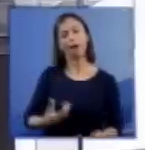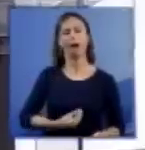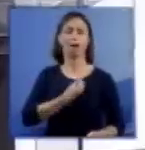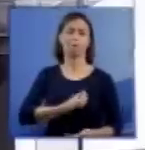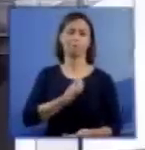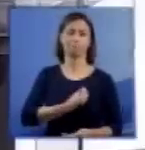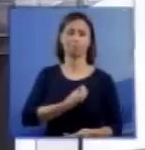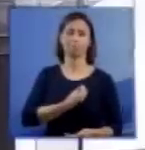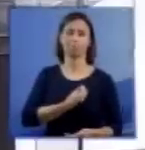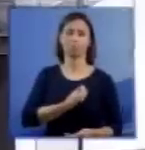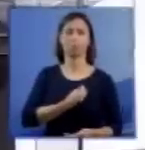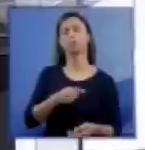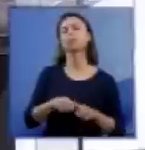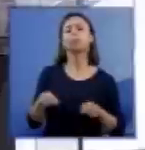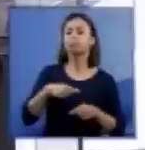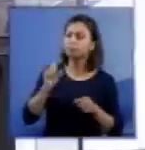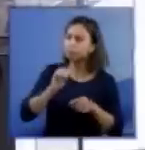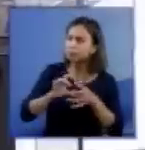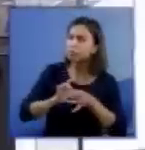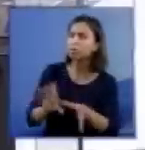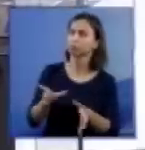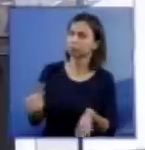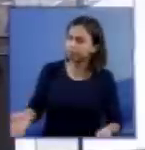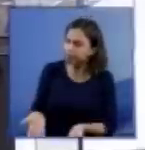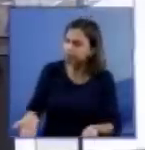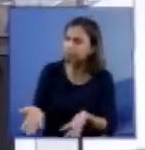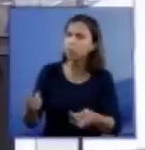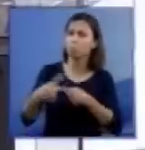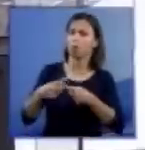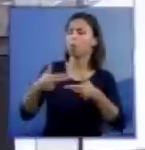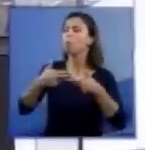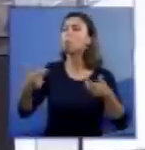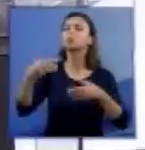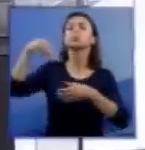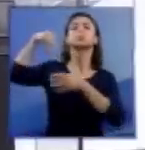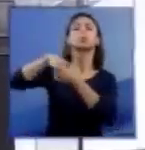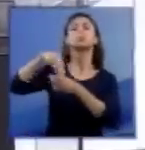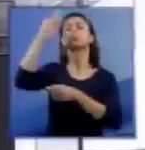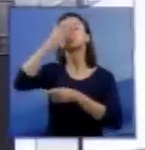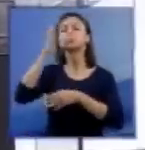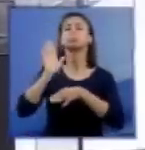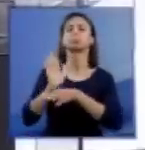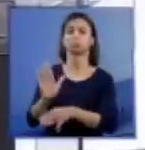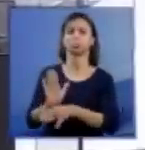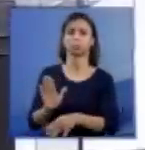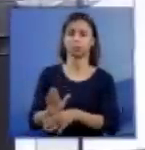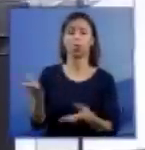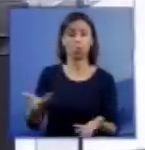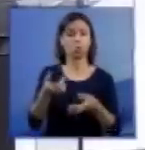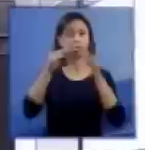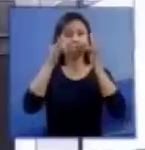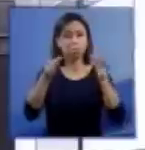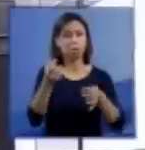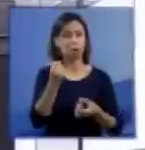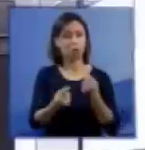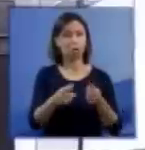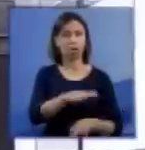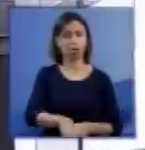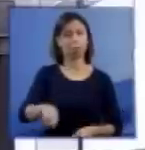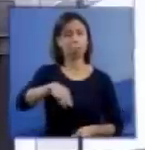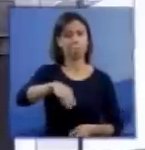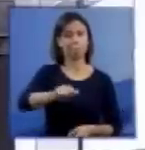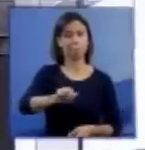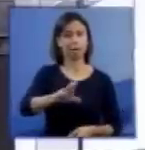respira porque tem algo que ajuda a respirar e nós temos a testemunha de das crianças e e a Marcela é um